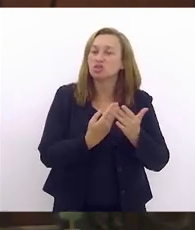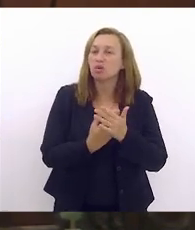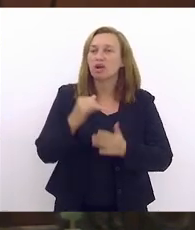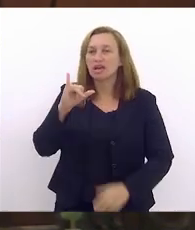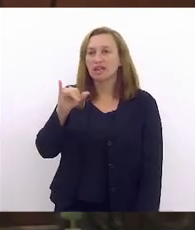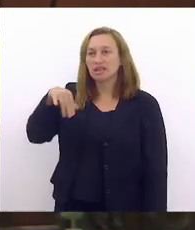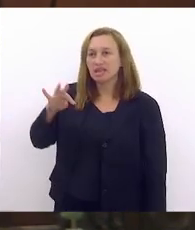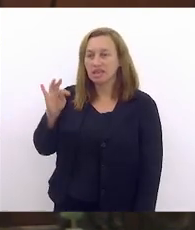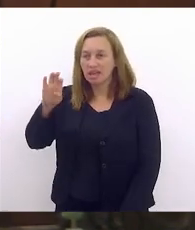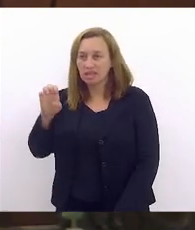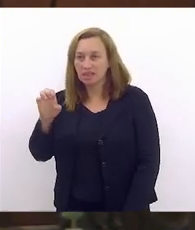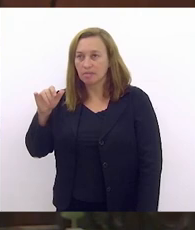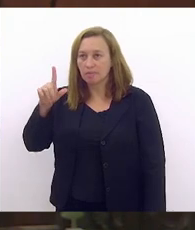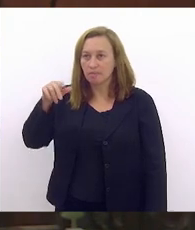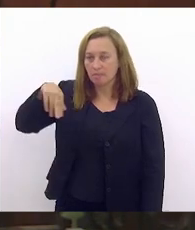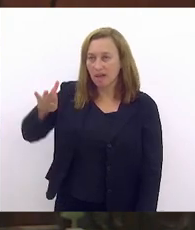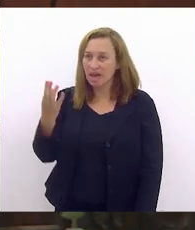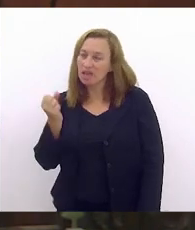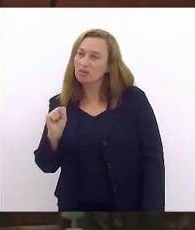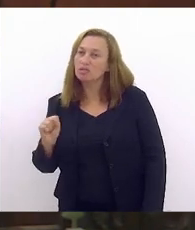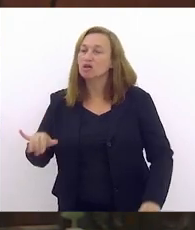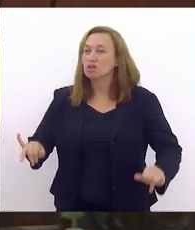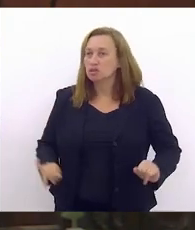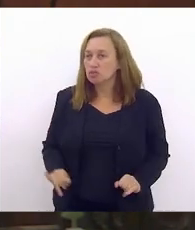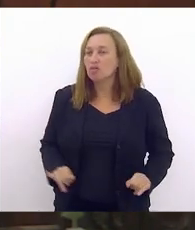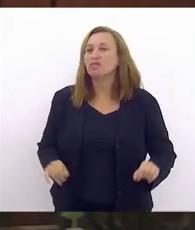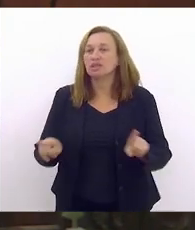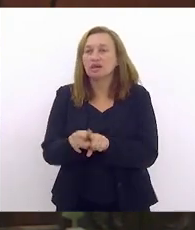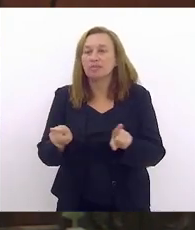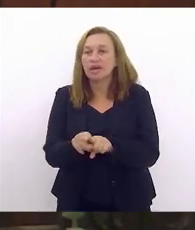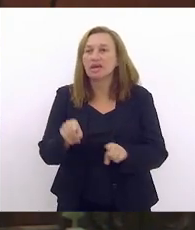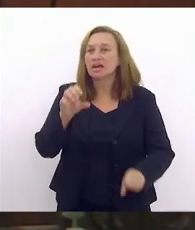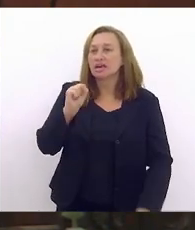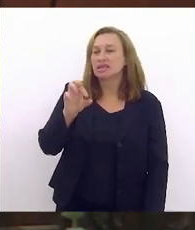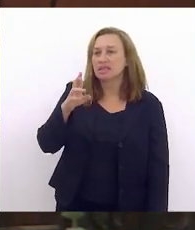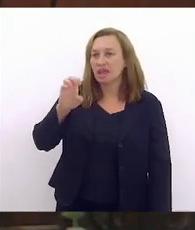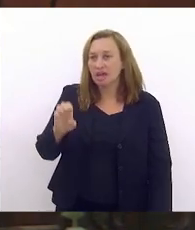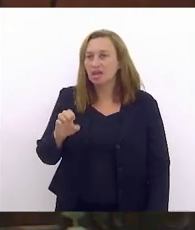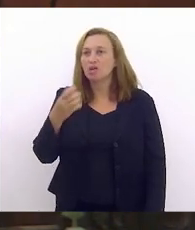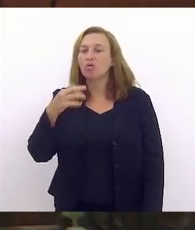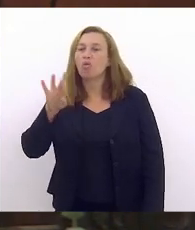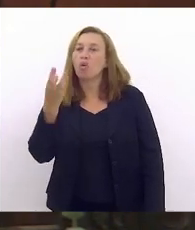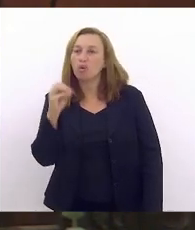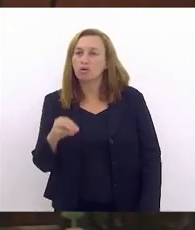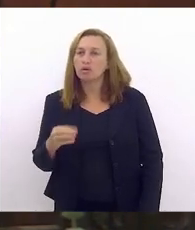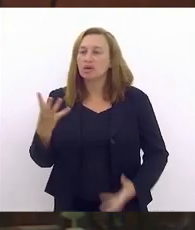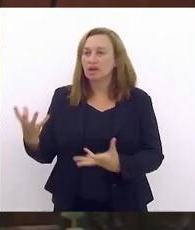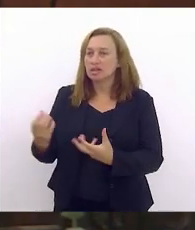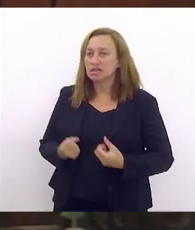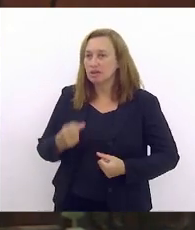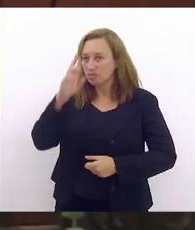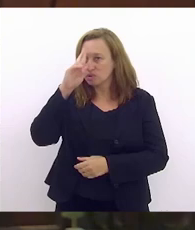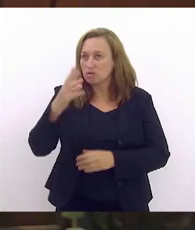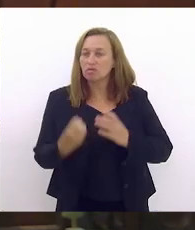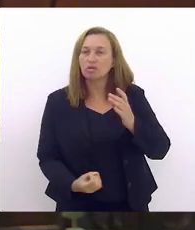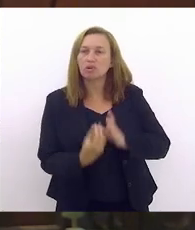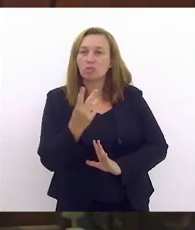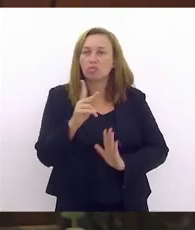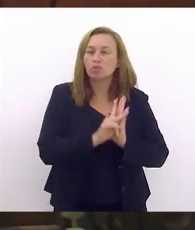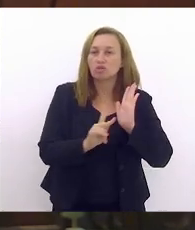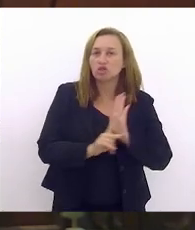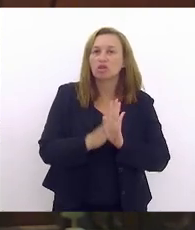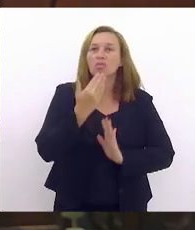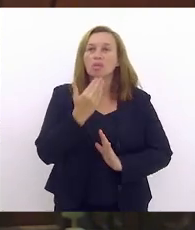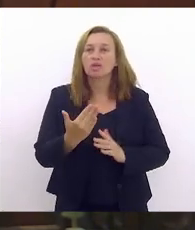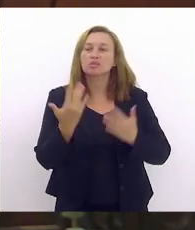sofrem bastante, como a da Série Ouro, e merecem esse recurso, que o senhor foi um dos autores desse projeto. E aí eu peço uma